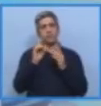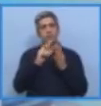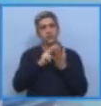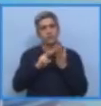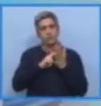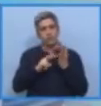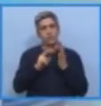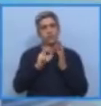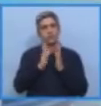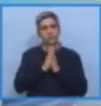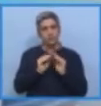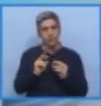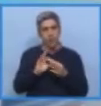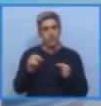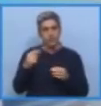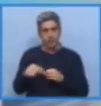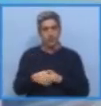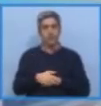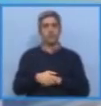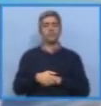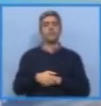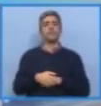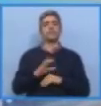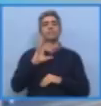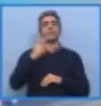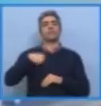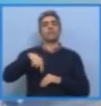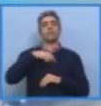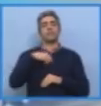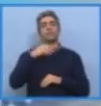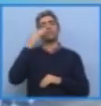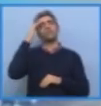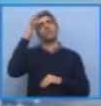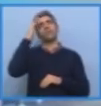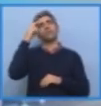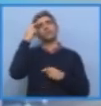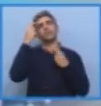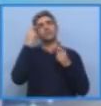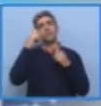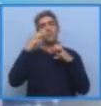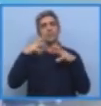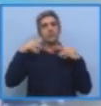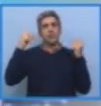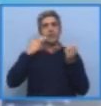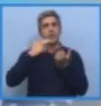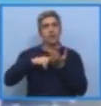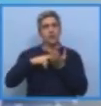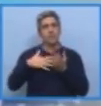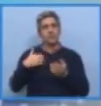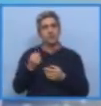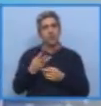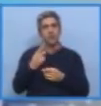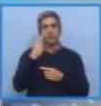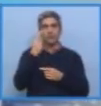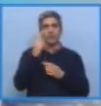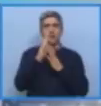pastoral também, a razão de ser. É que quando nós contemplamos o mistério e a realidade da misericórdia